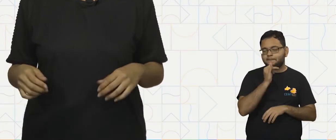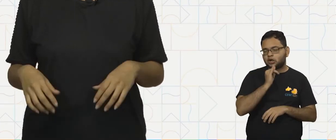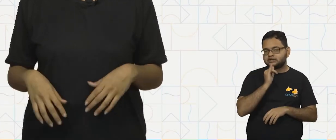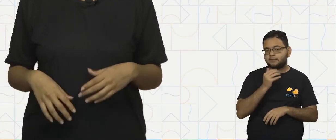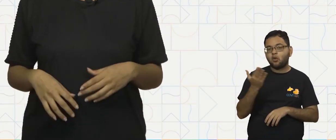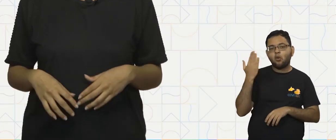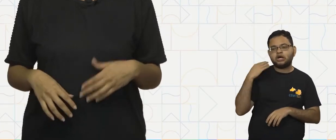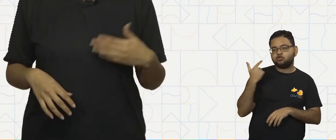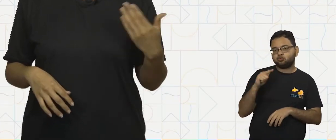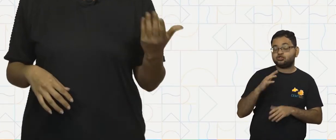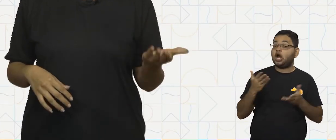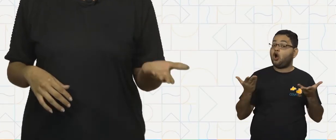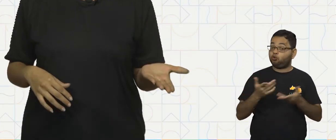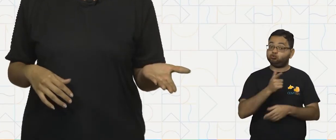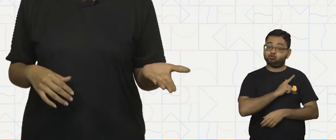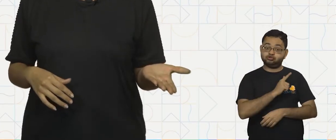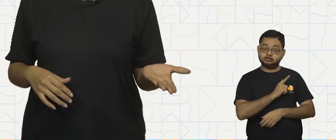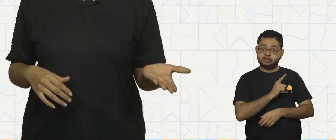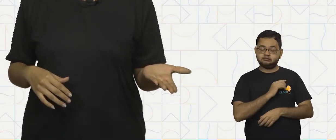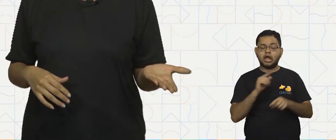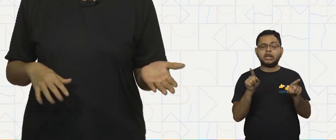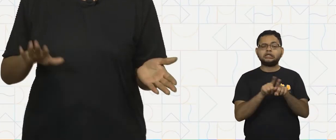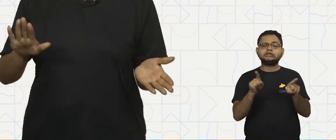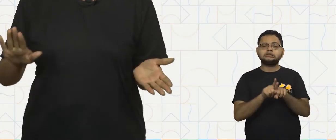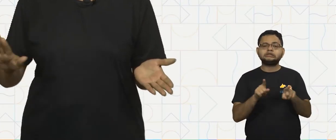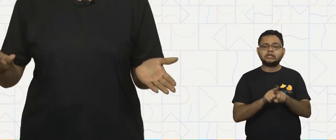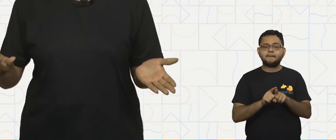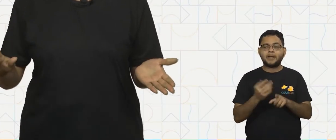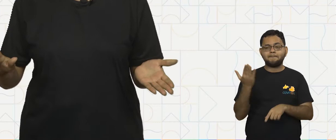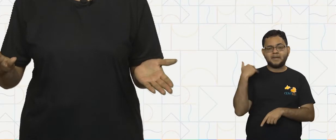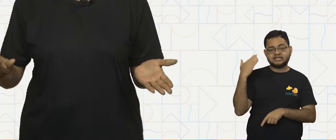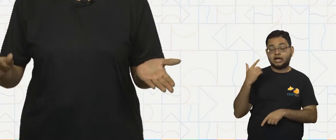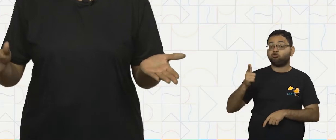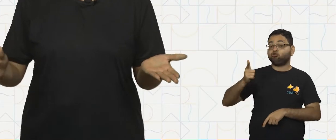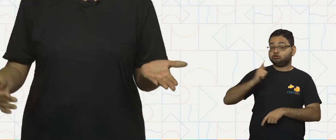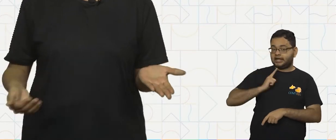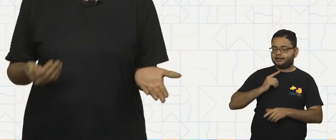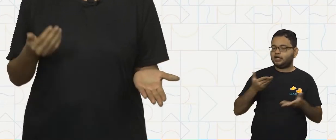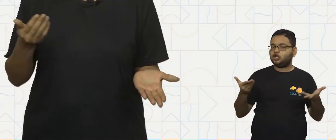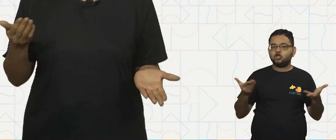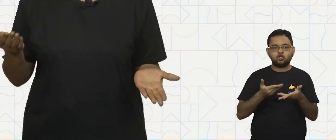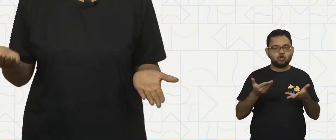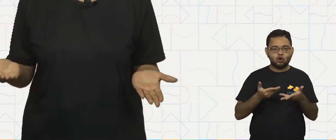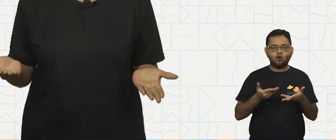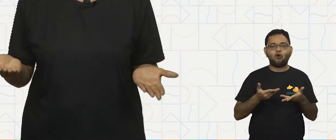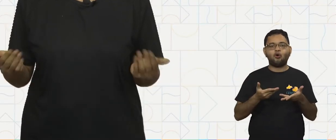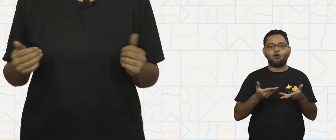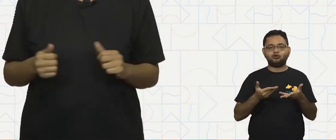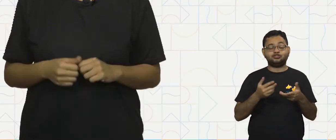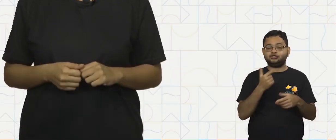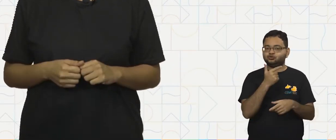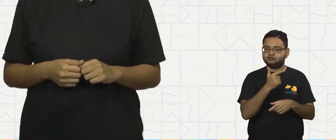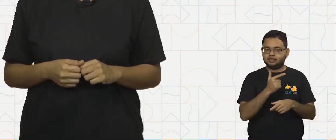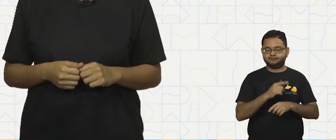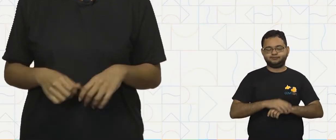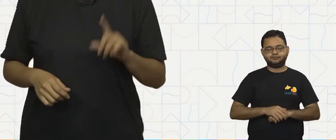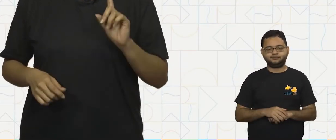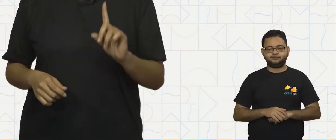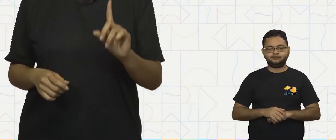mais, ou ainda elementos que não existiam até certo período e que hoje estão presentes em algum